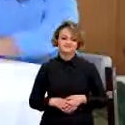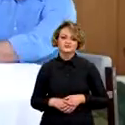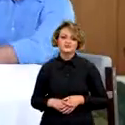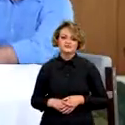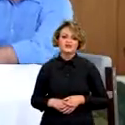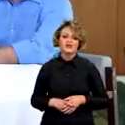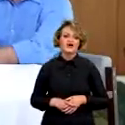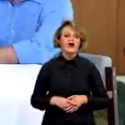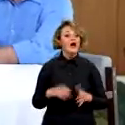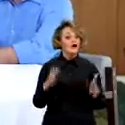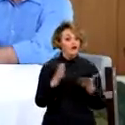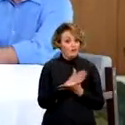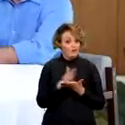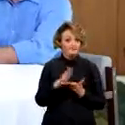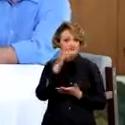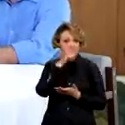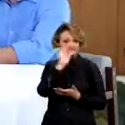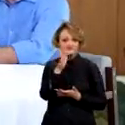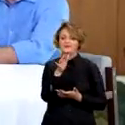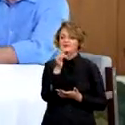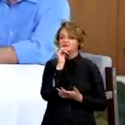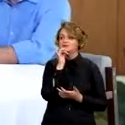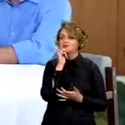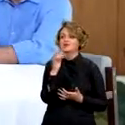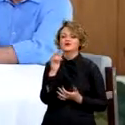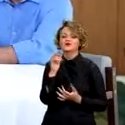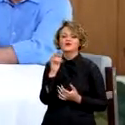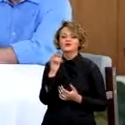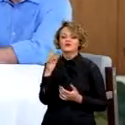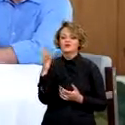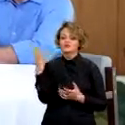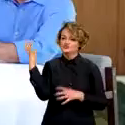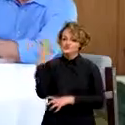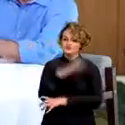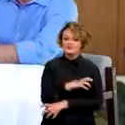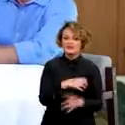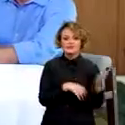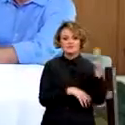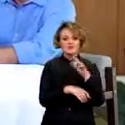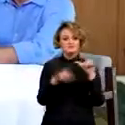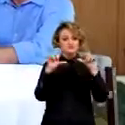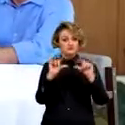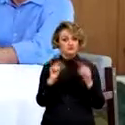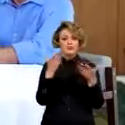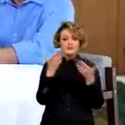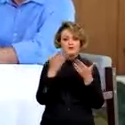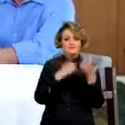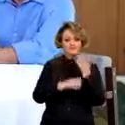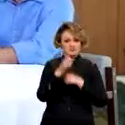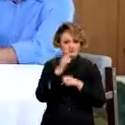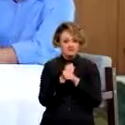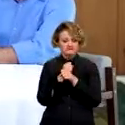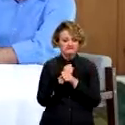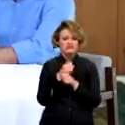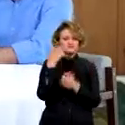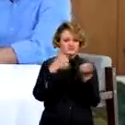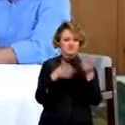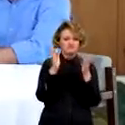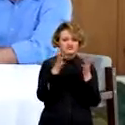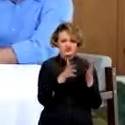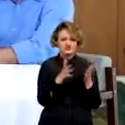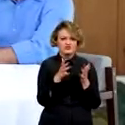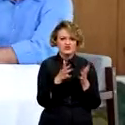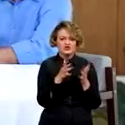já conseguiu, esse ano já diminuiu em um terço, né, o desmatamento em relação ao ano passado, que o senhor já falou em acabar